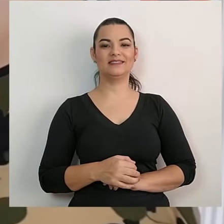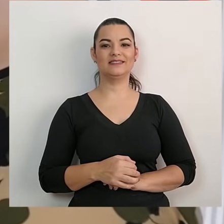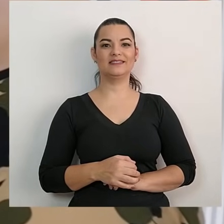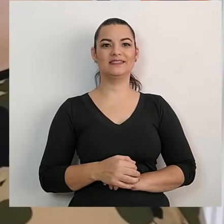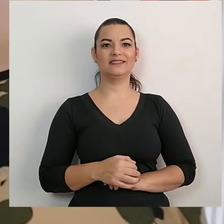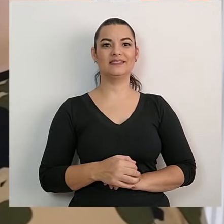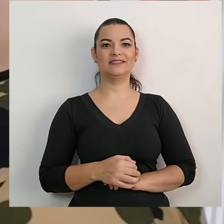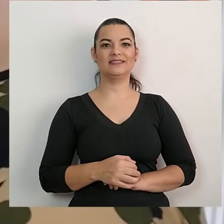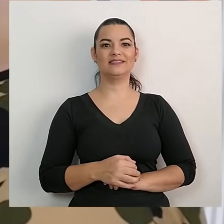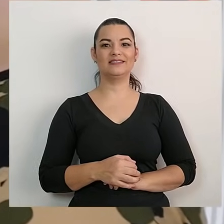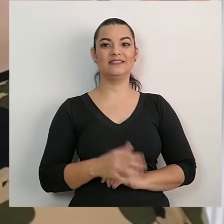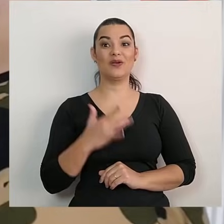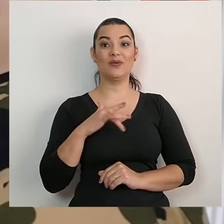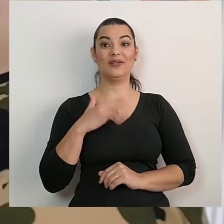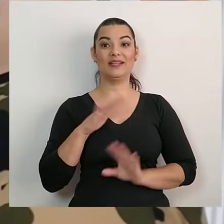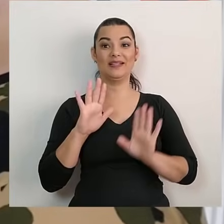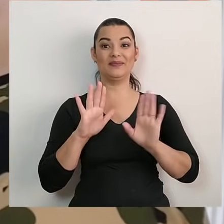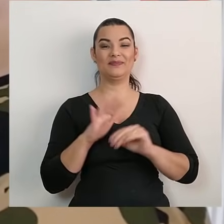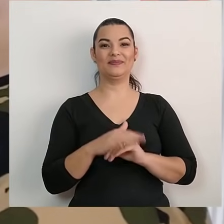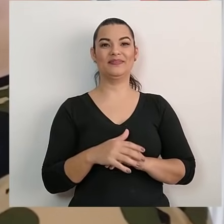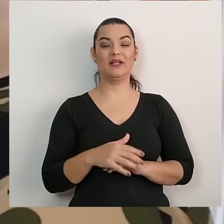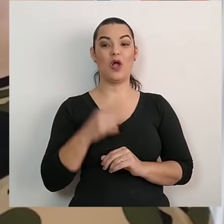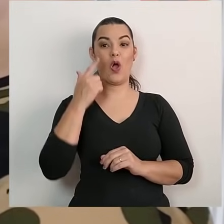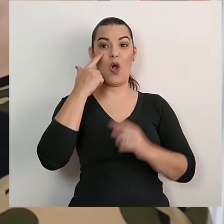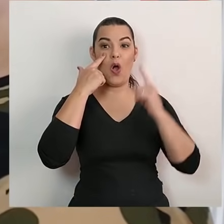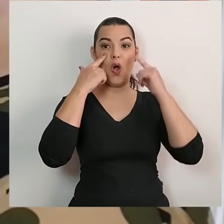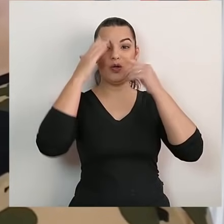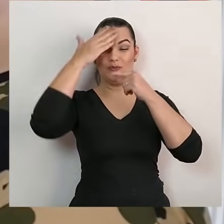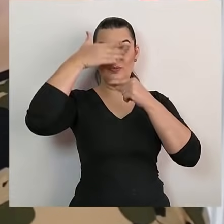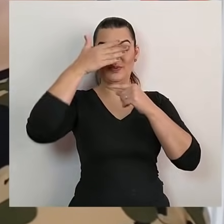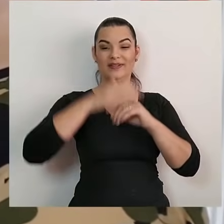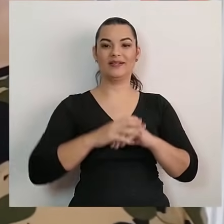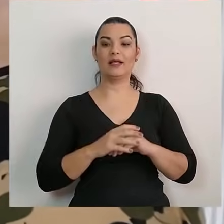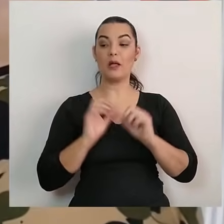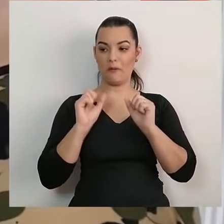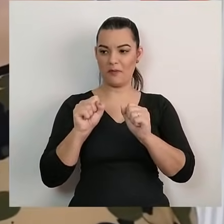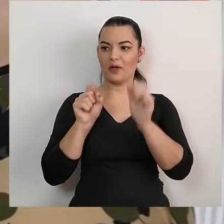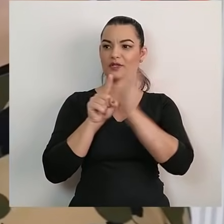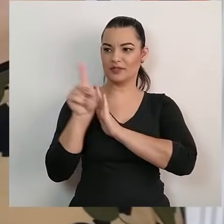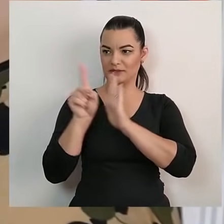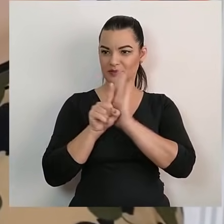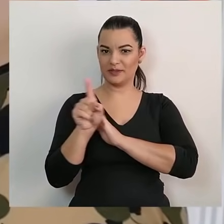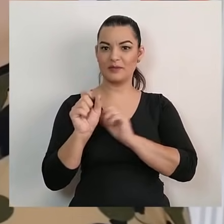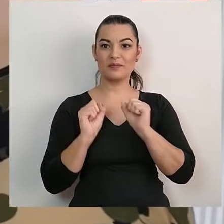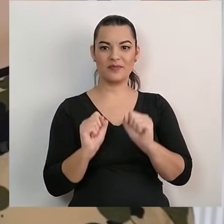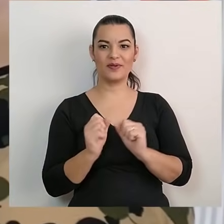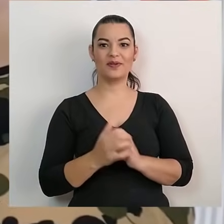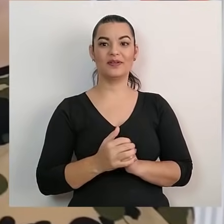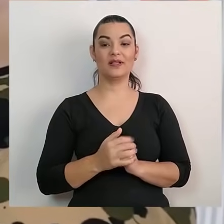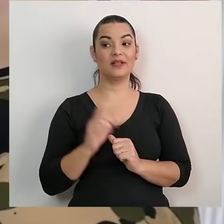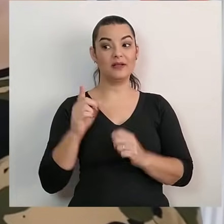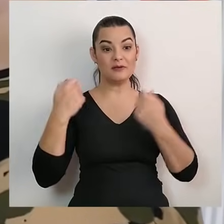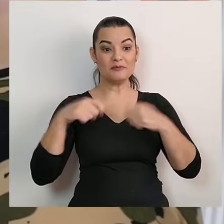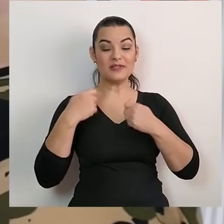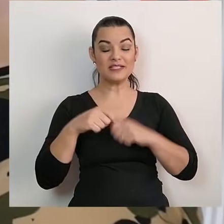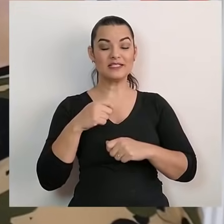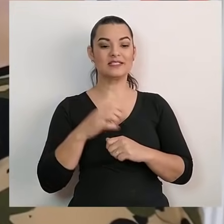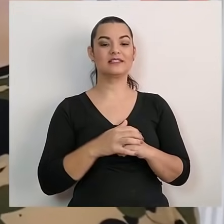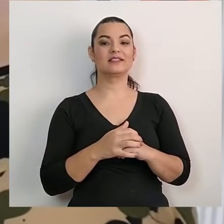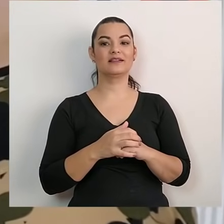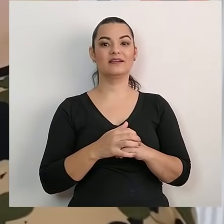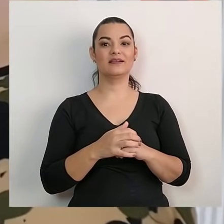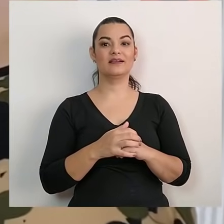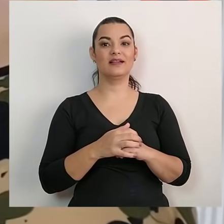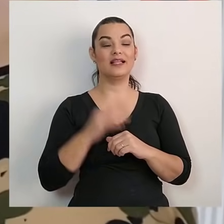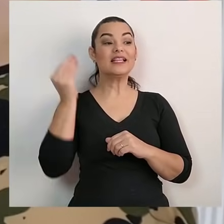Léo, pode começar... Ai, peraí, coitado, cobriu o olho dele. Léo, pode começar a fazer a pergunta. Você tem que tentar adivinhar o